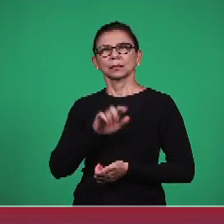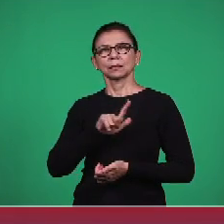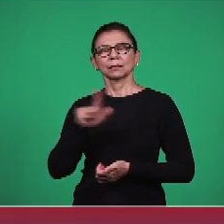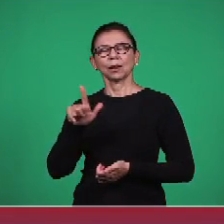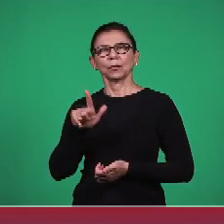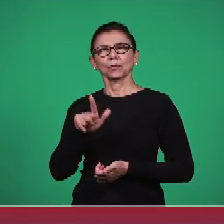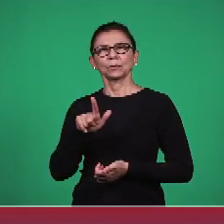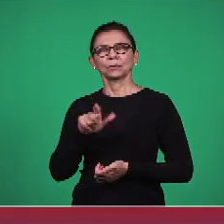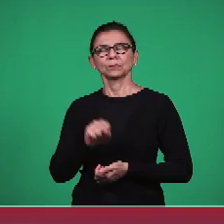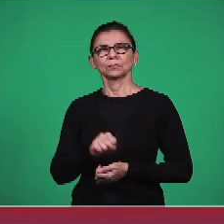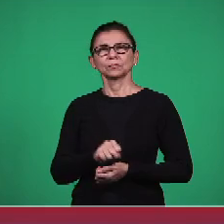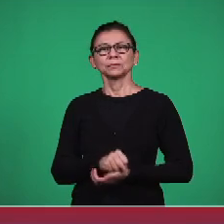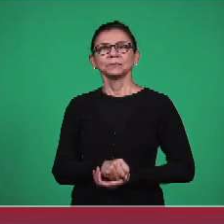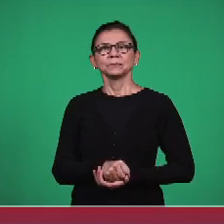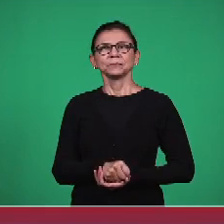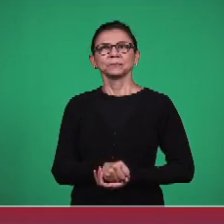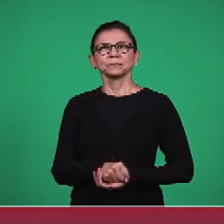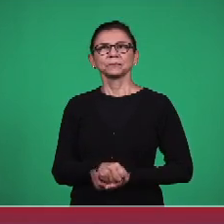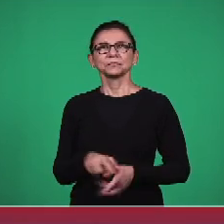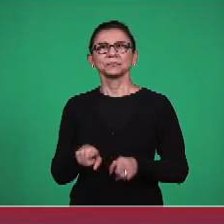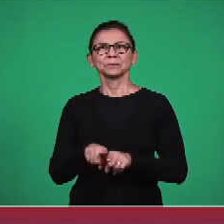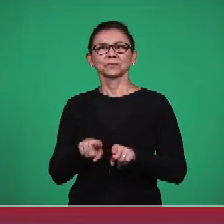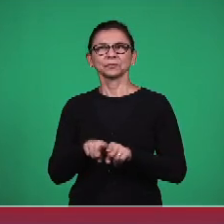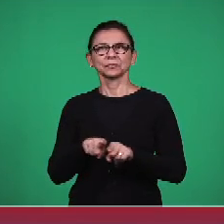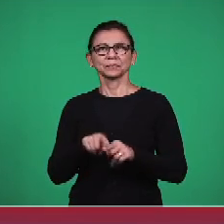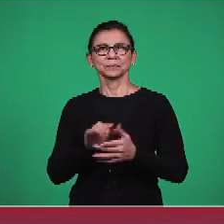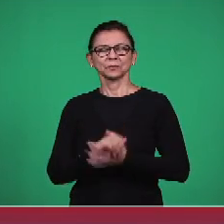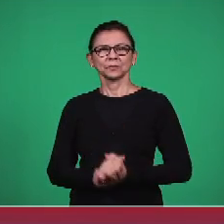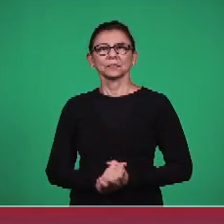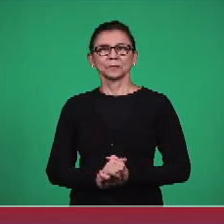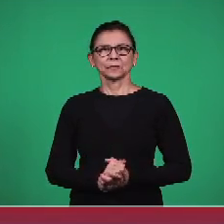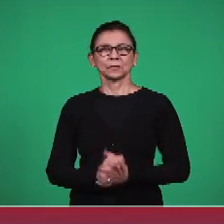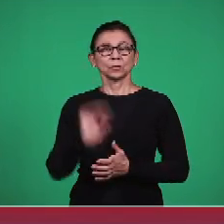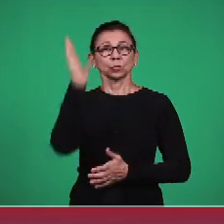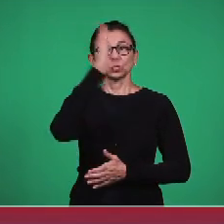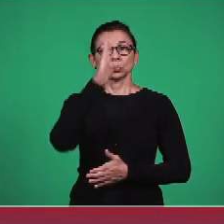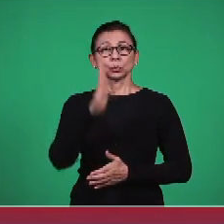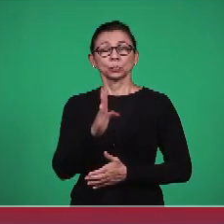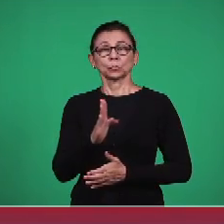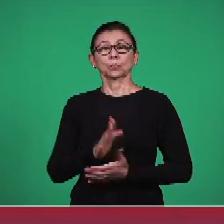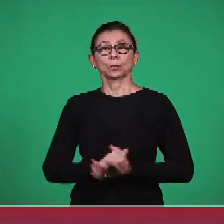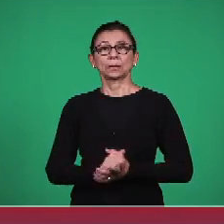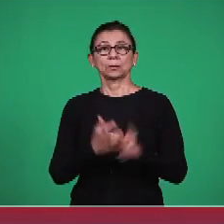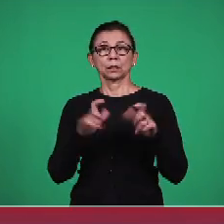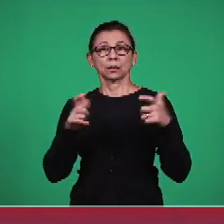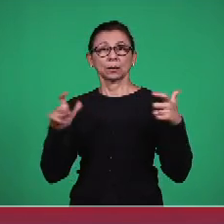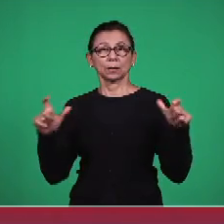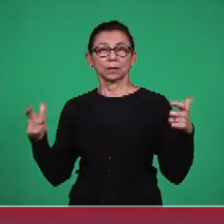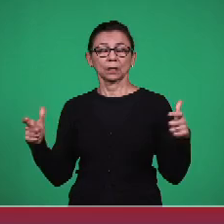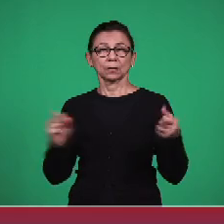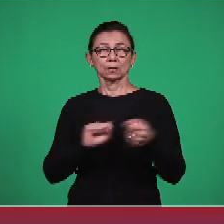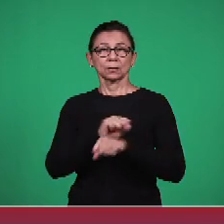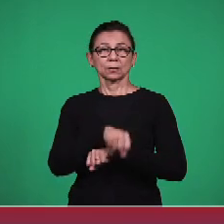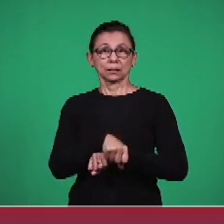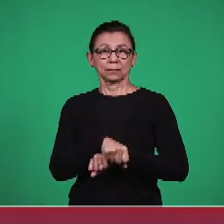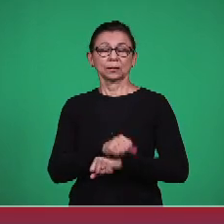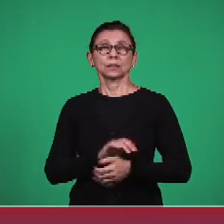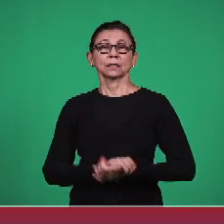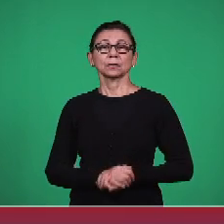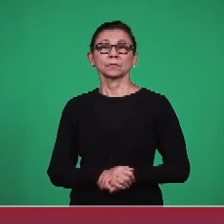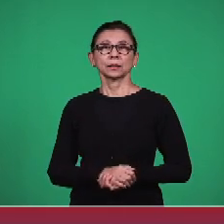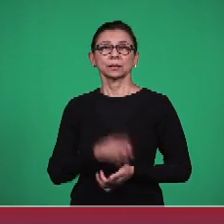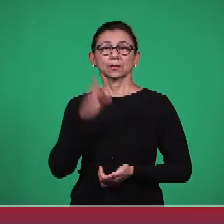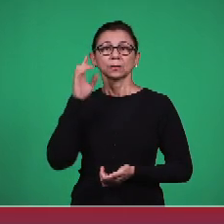como característica do crescimento do trabalho com surdos em todo o Brasil, foi realizado um seminário para surdos e surdos cegos